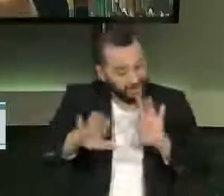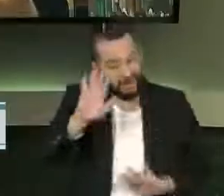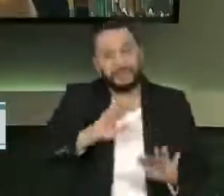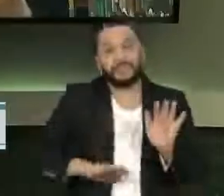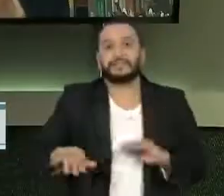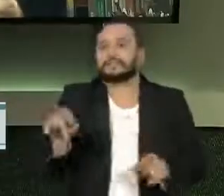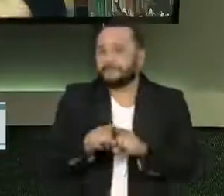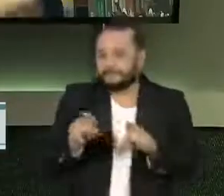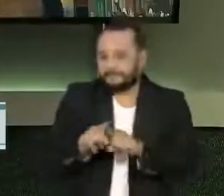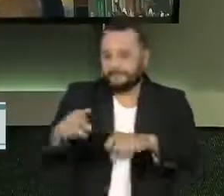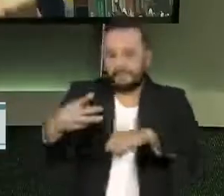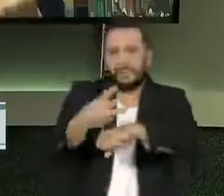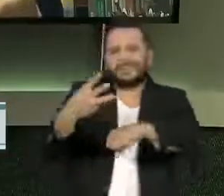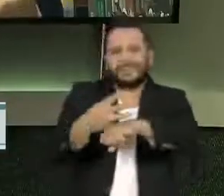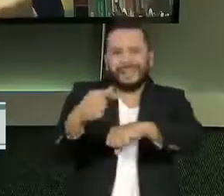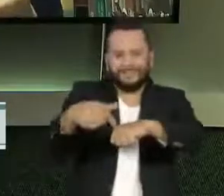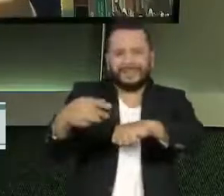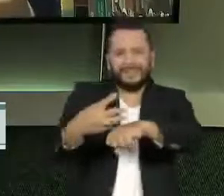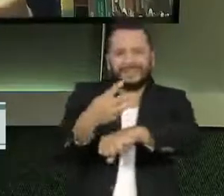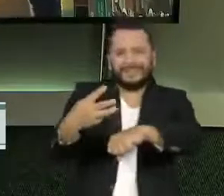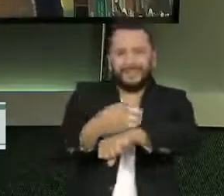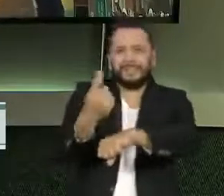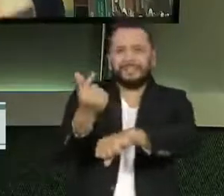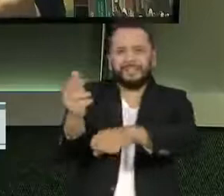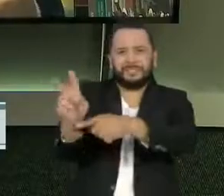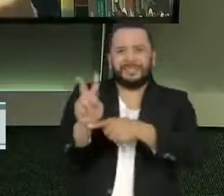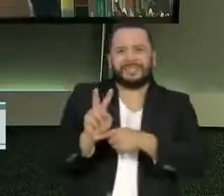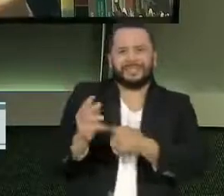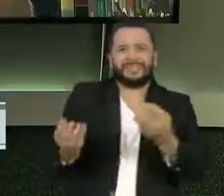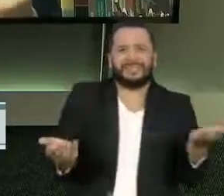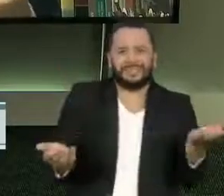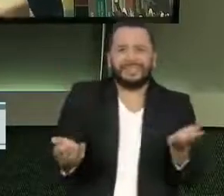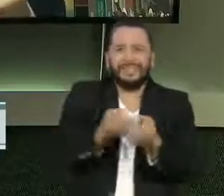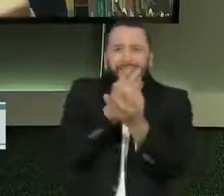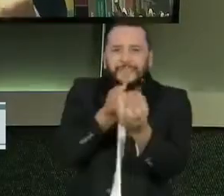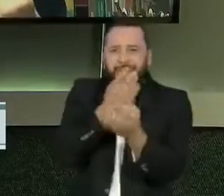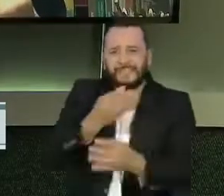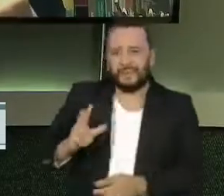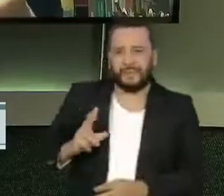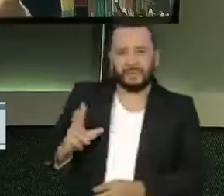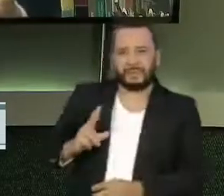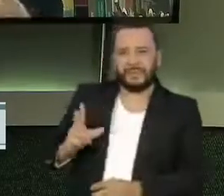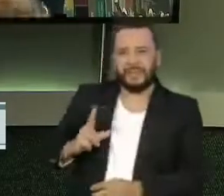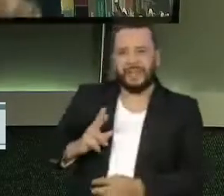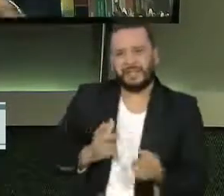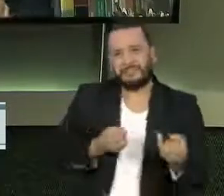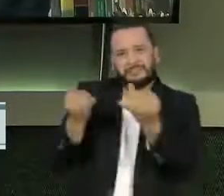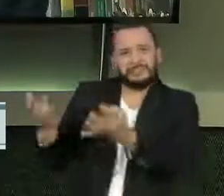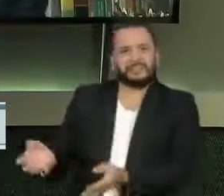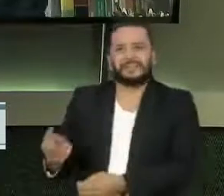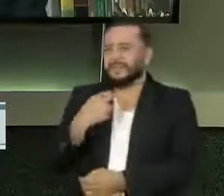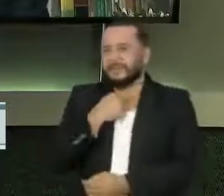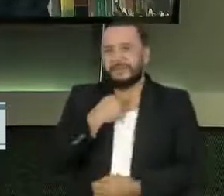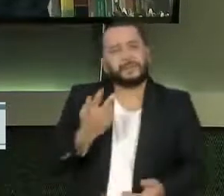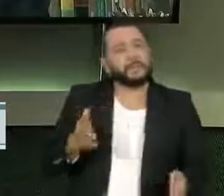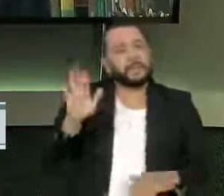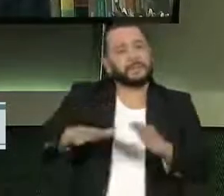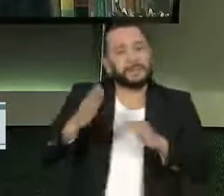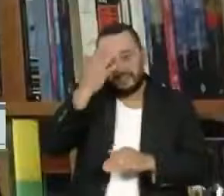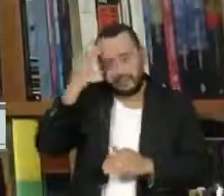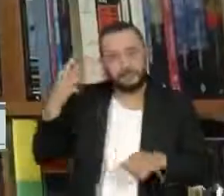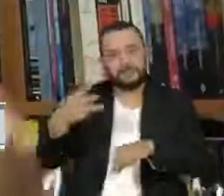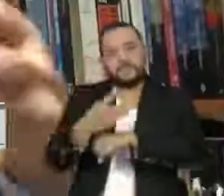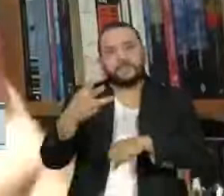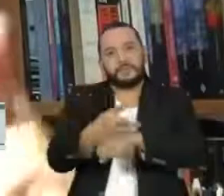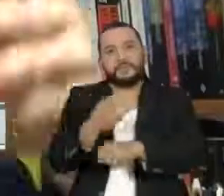são os meios para fazer contratação e para fornecer informações pessoais. Então, às vezes, vem uma mensagem de